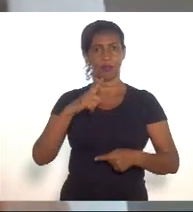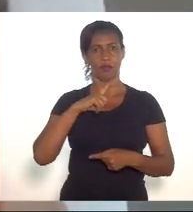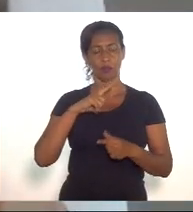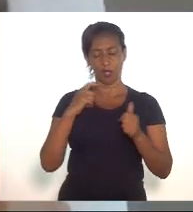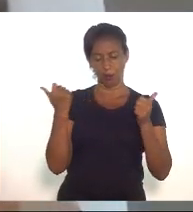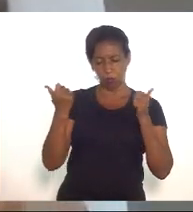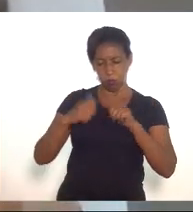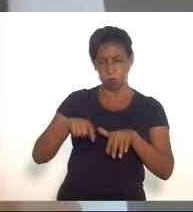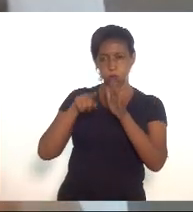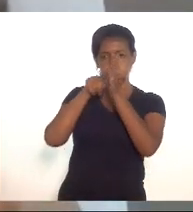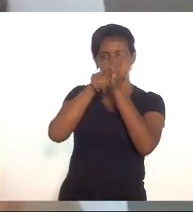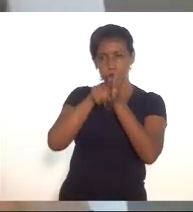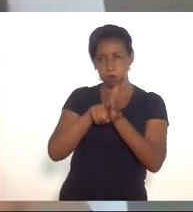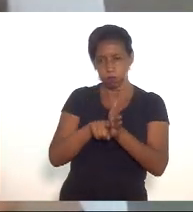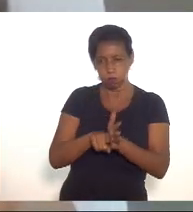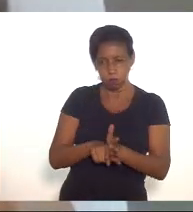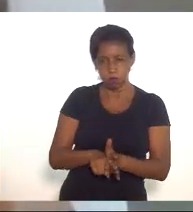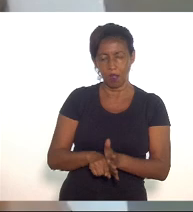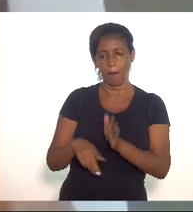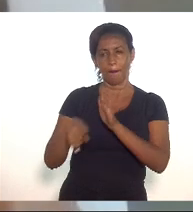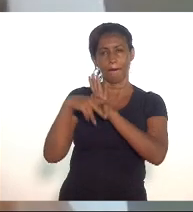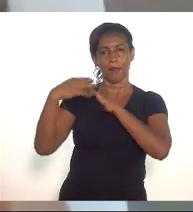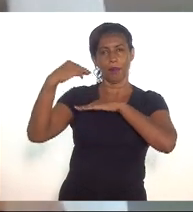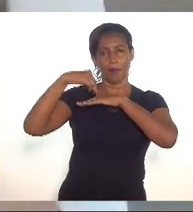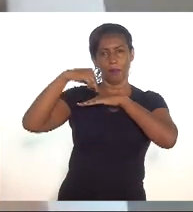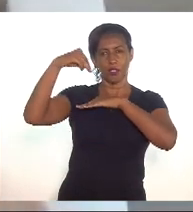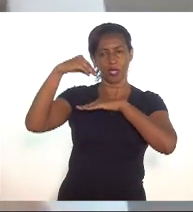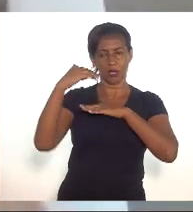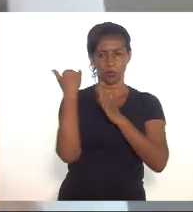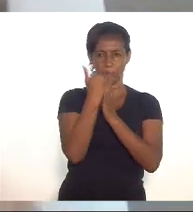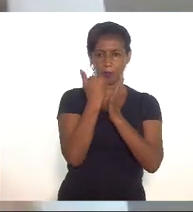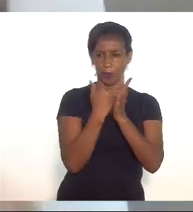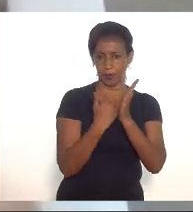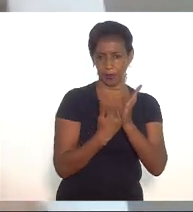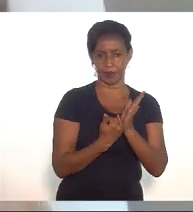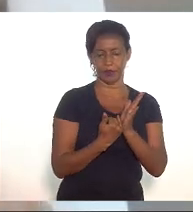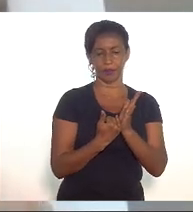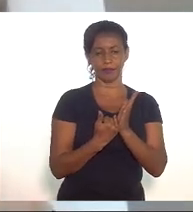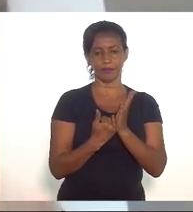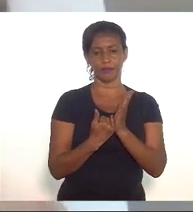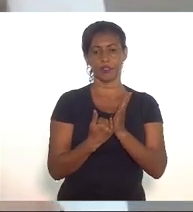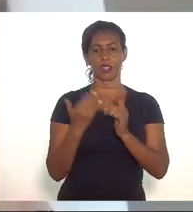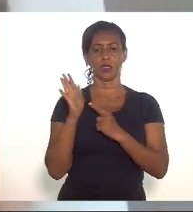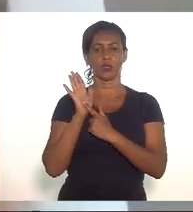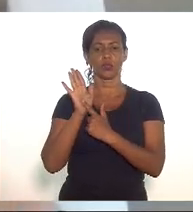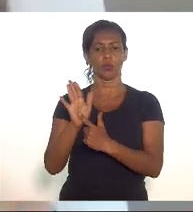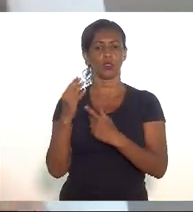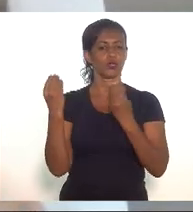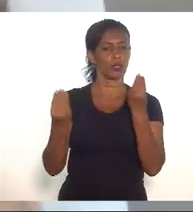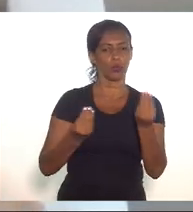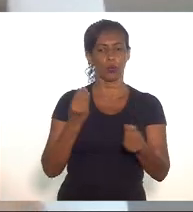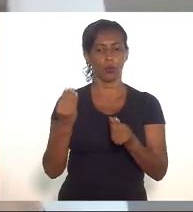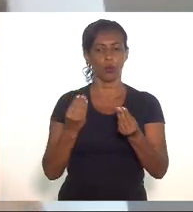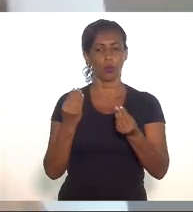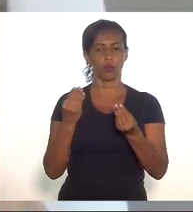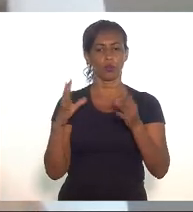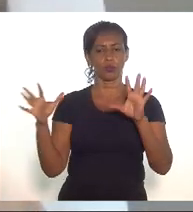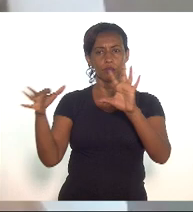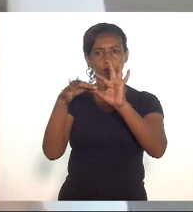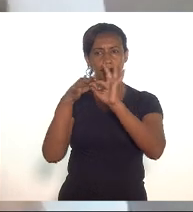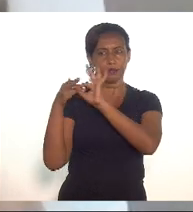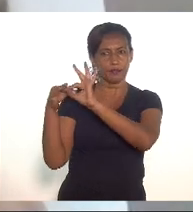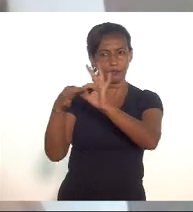análise qualitativa sobre este programa. Isso mostra como nós estamos alinhados com